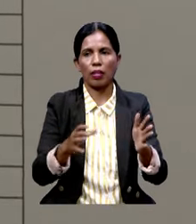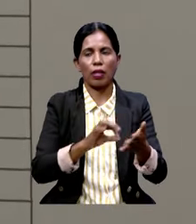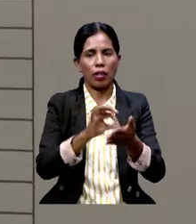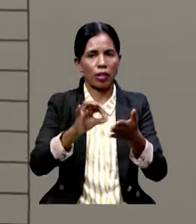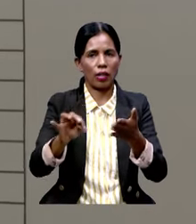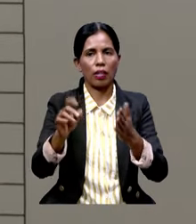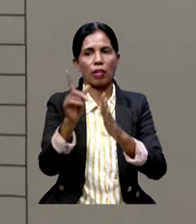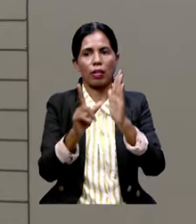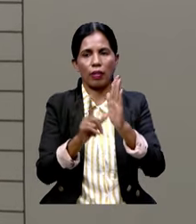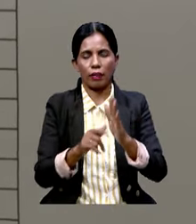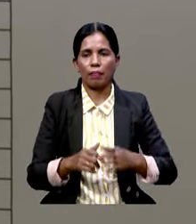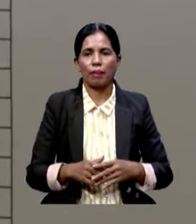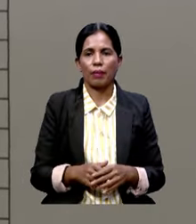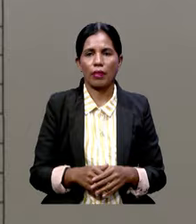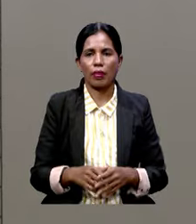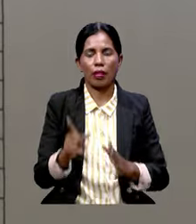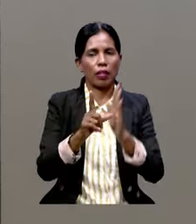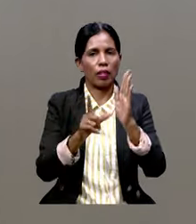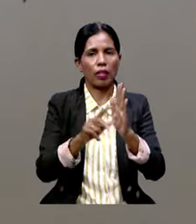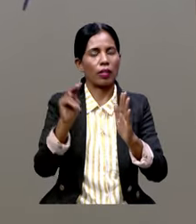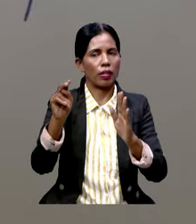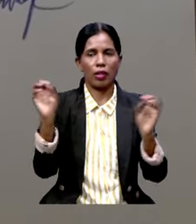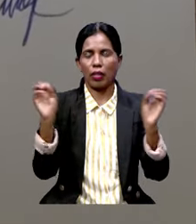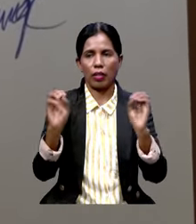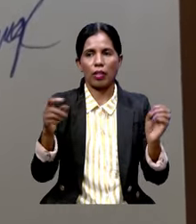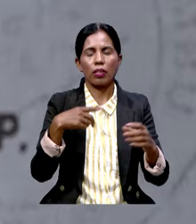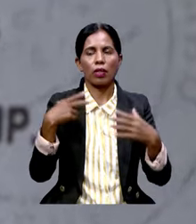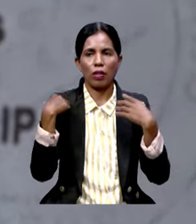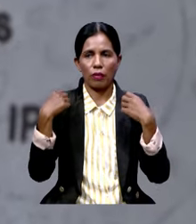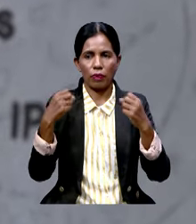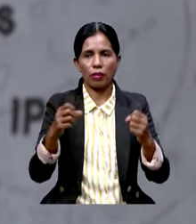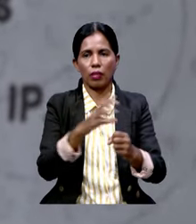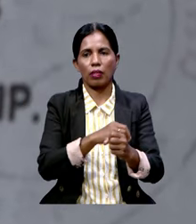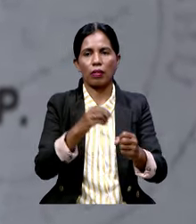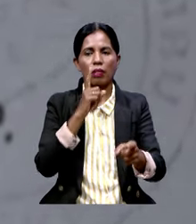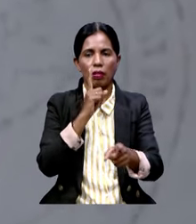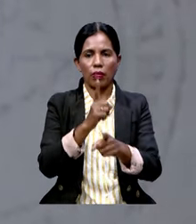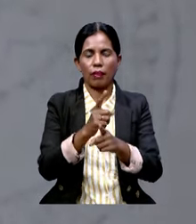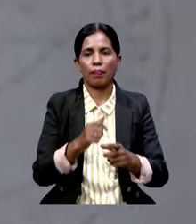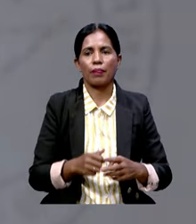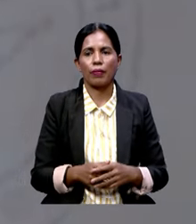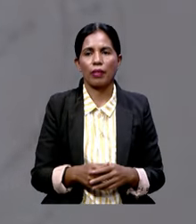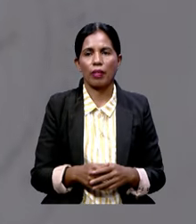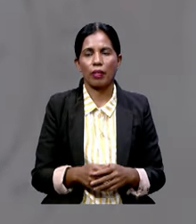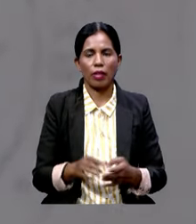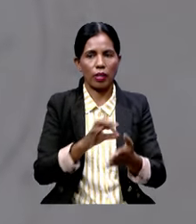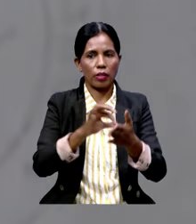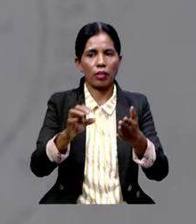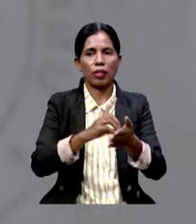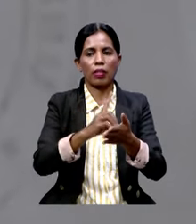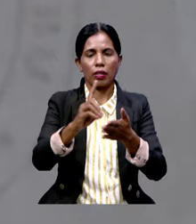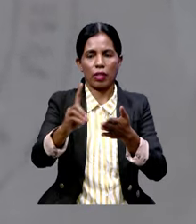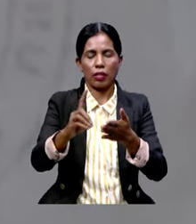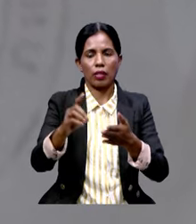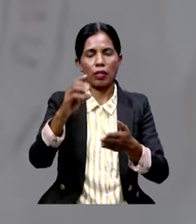legal dia la dekretu lei ida lai halaran para fortifike kata notifikasaun ne valid. I asinatura ni mos laos diretor mesa tama ia